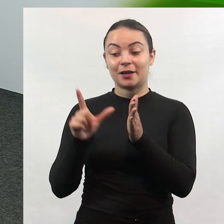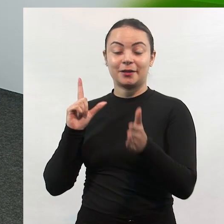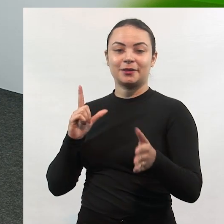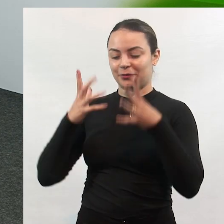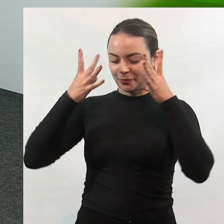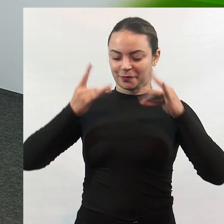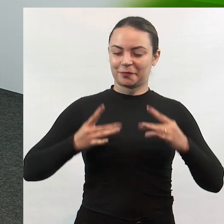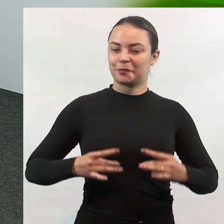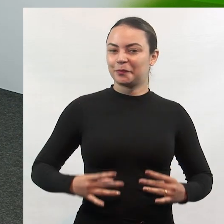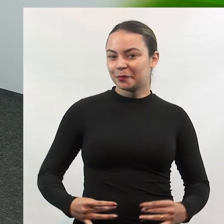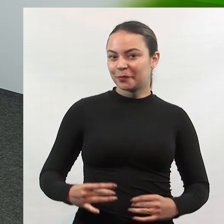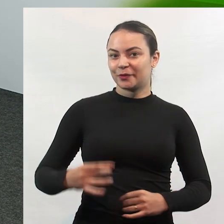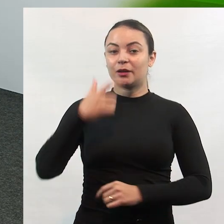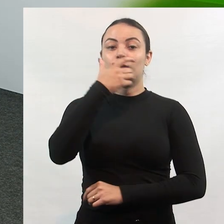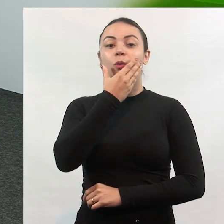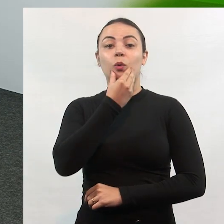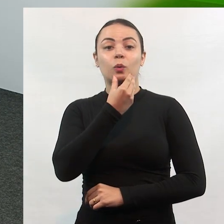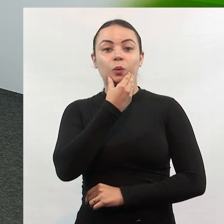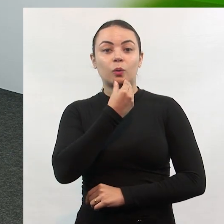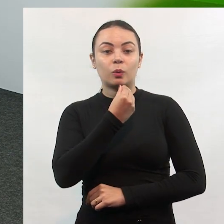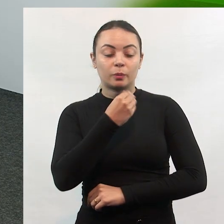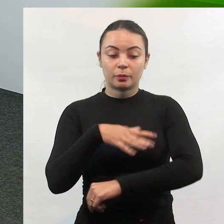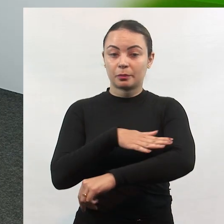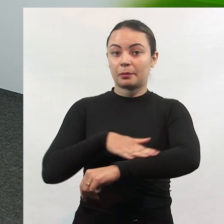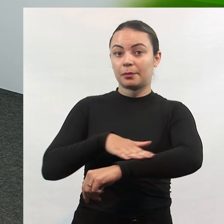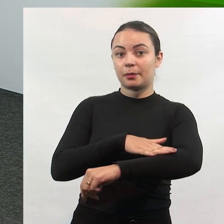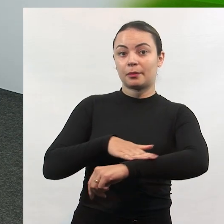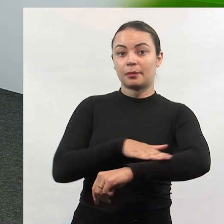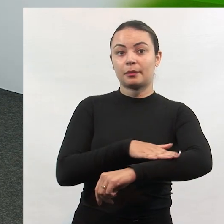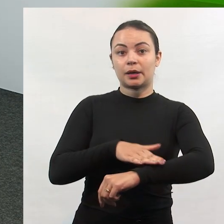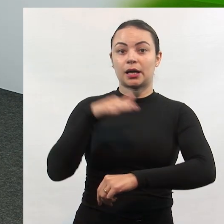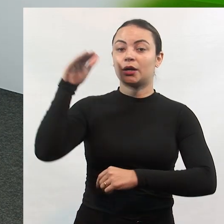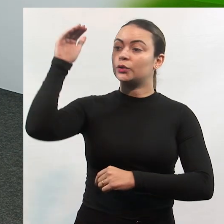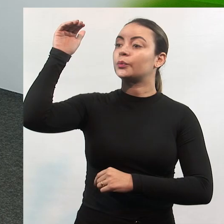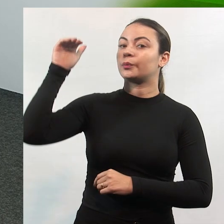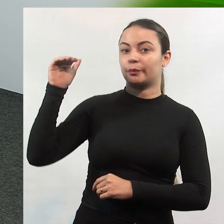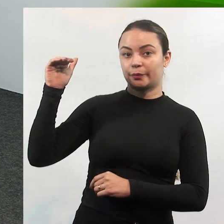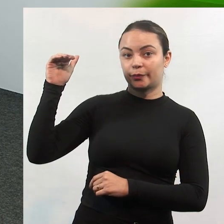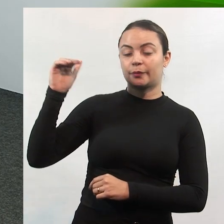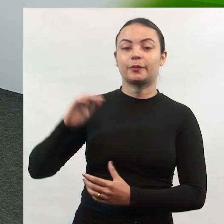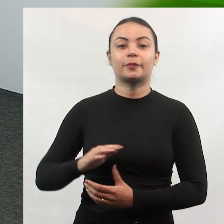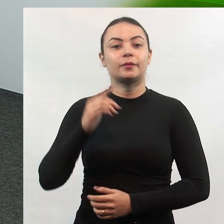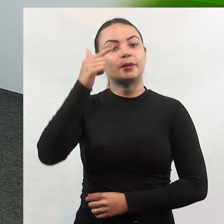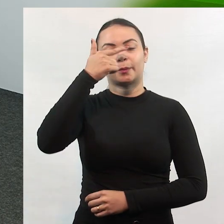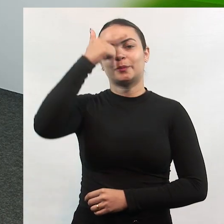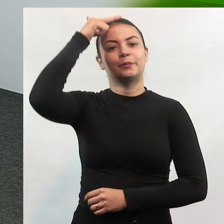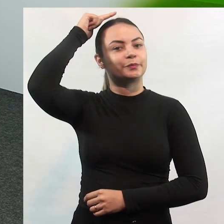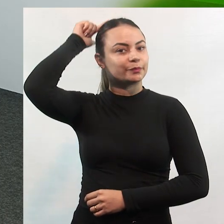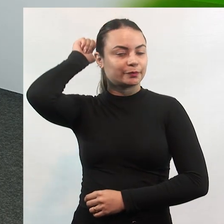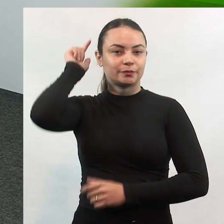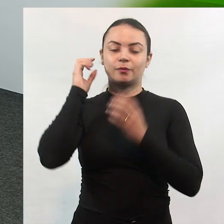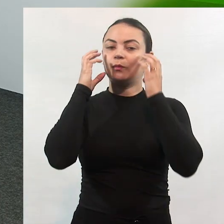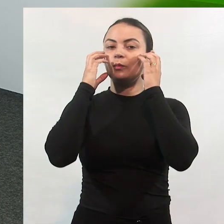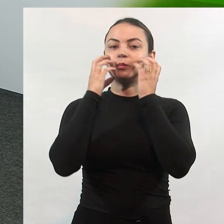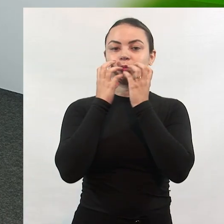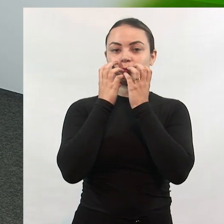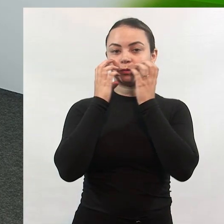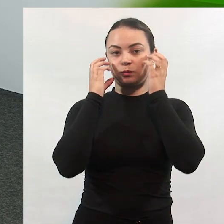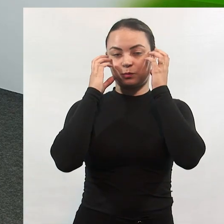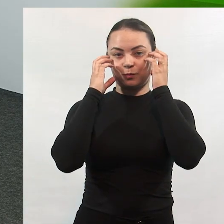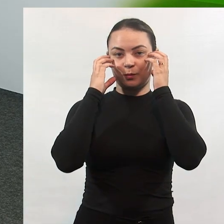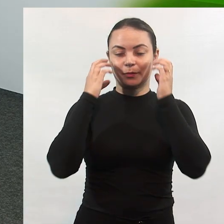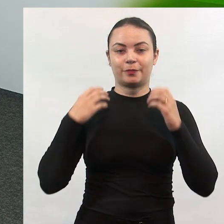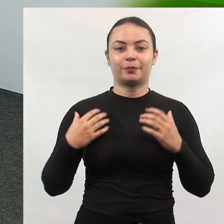audiodescrição. Eu sou um homem pardo, de 1,60 m, altura mediana, cabeça raspada, utilizo